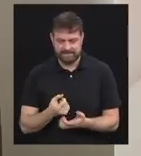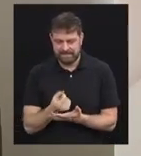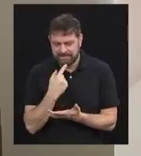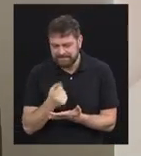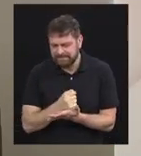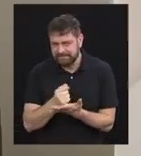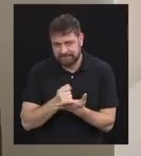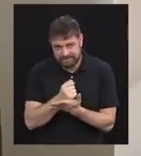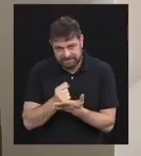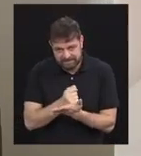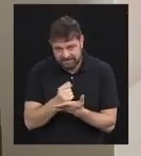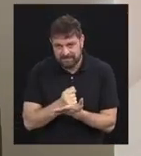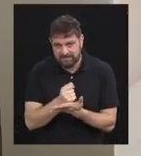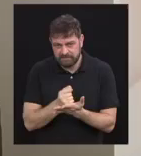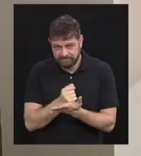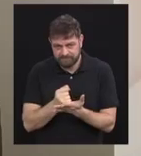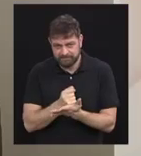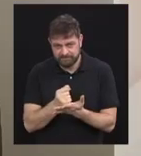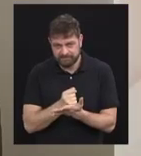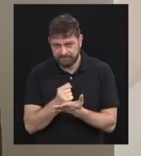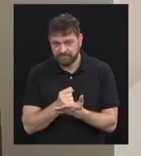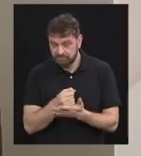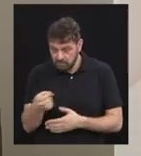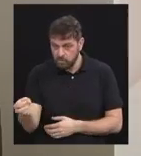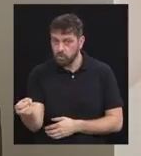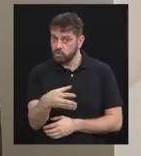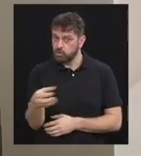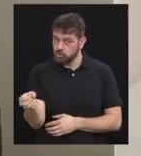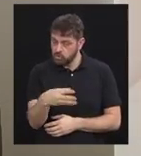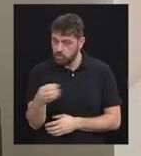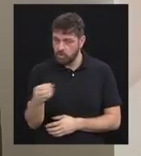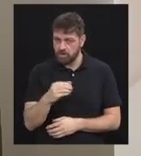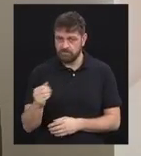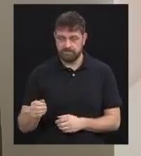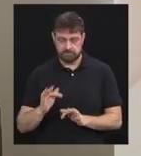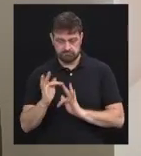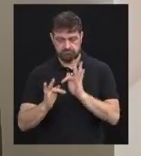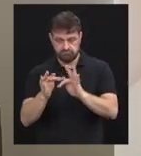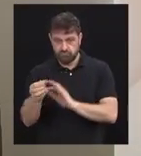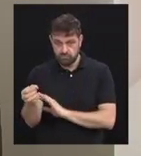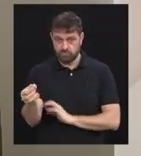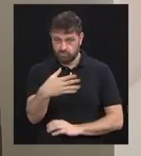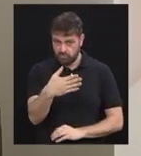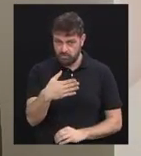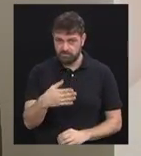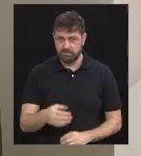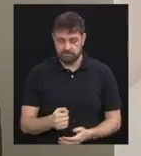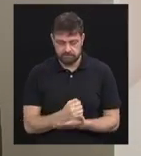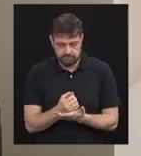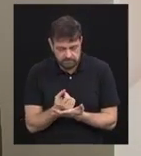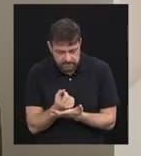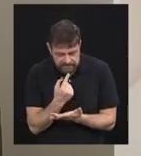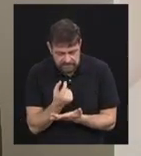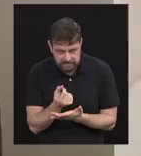drogas bastante novas e desenvolvidas e que